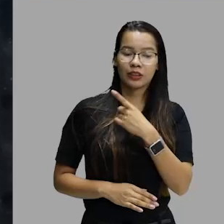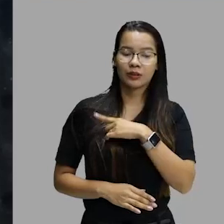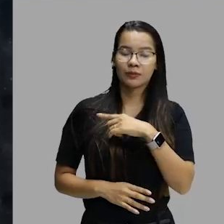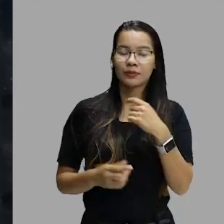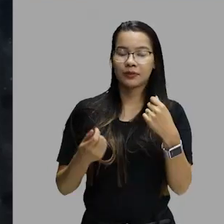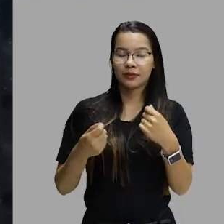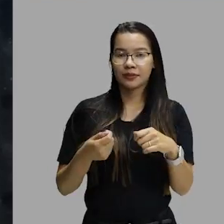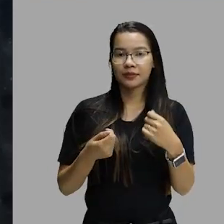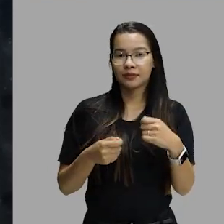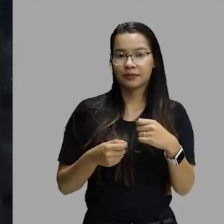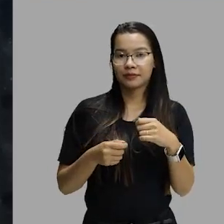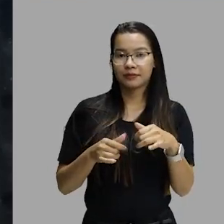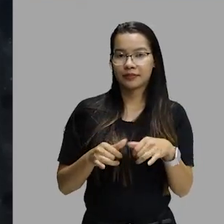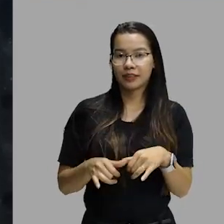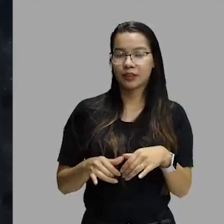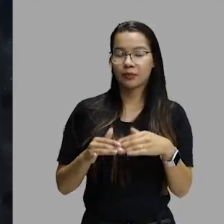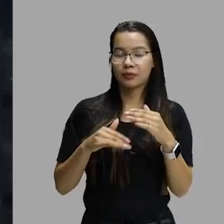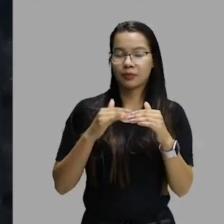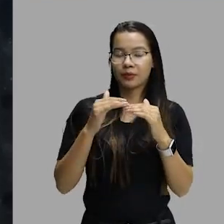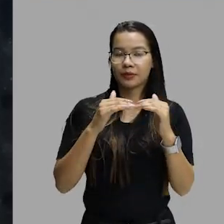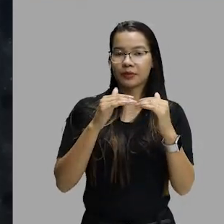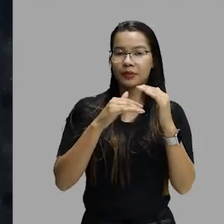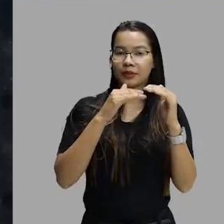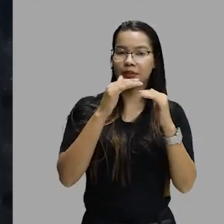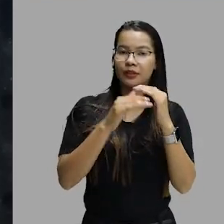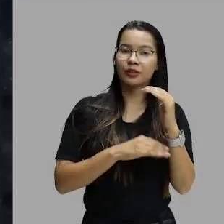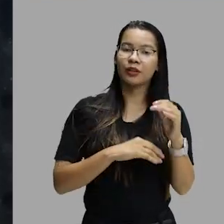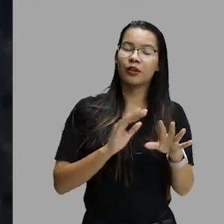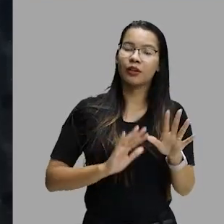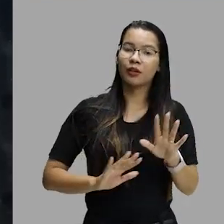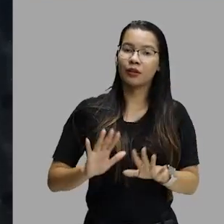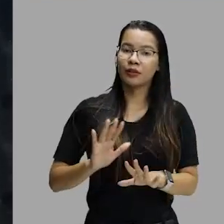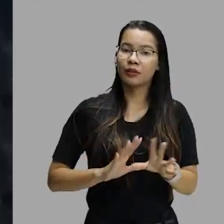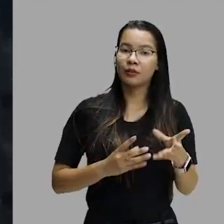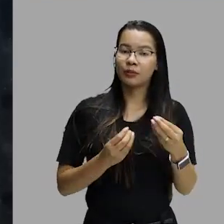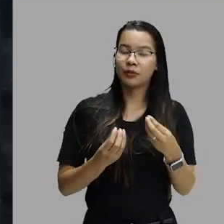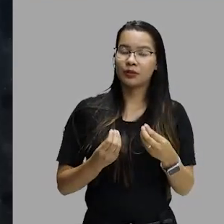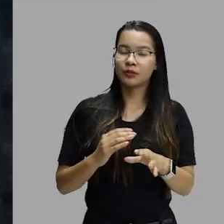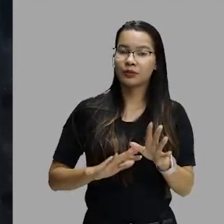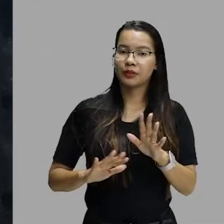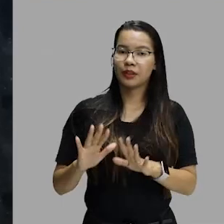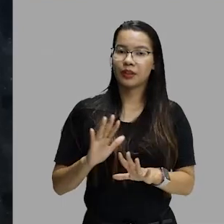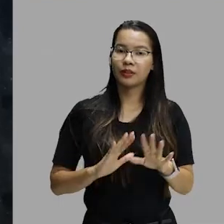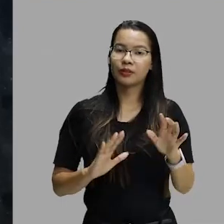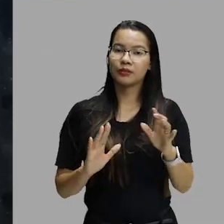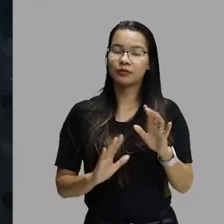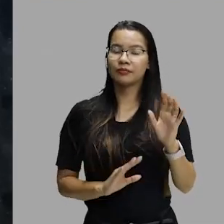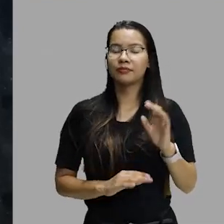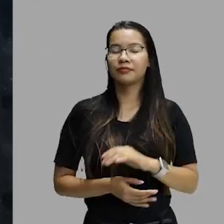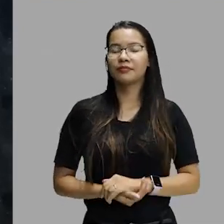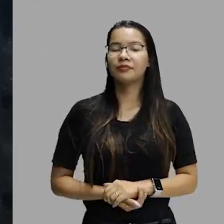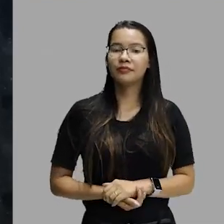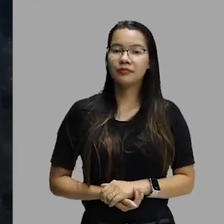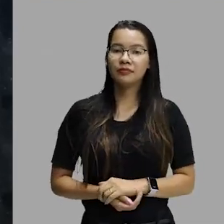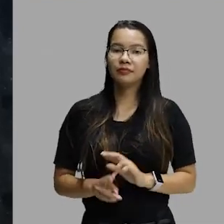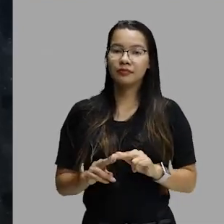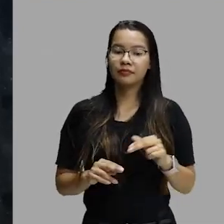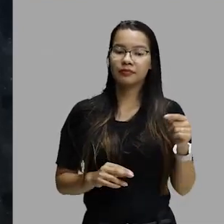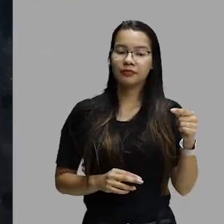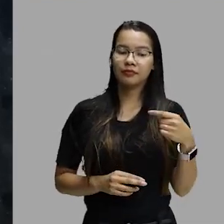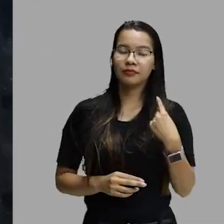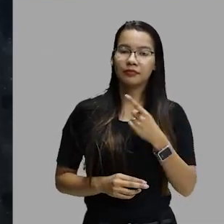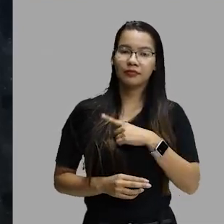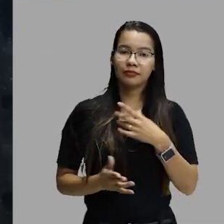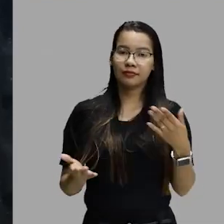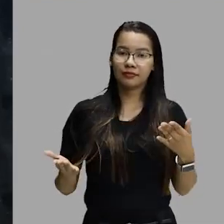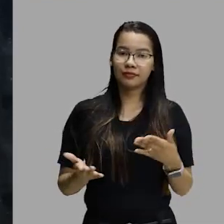ficar nesse processo aí de cuidados, muito cuidado um com o outro. E é por isso que a gente